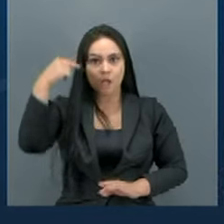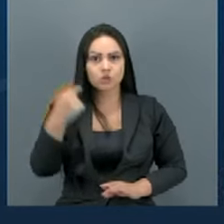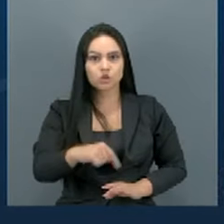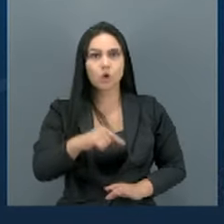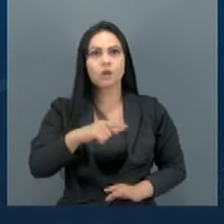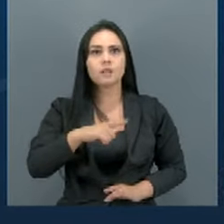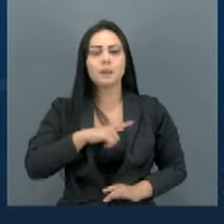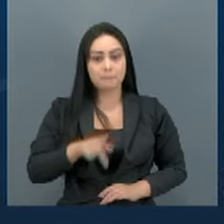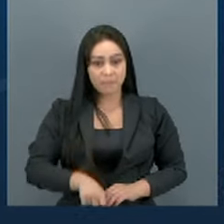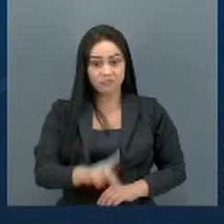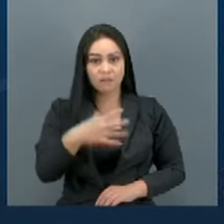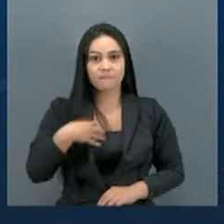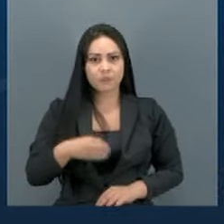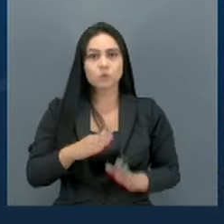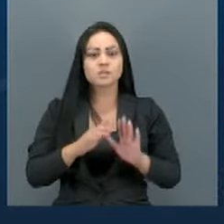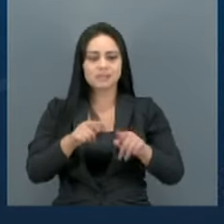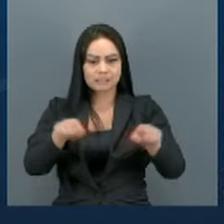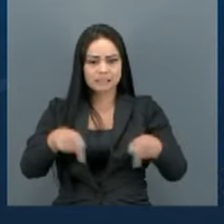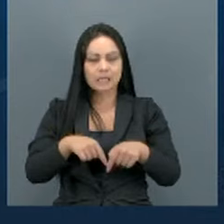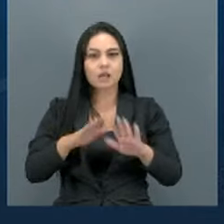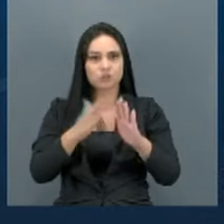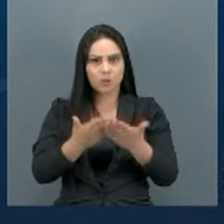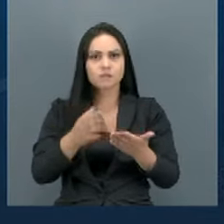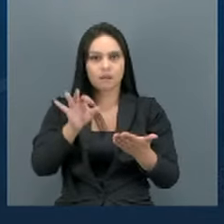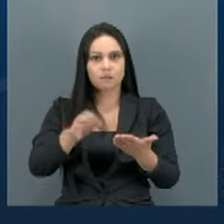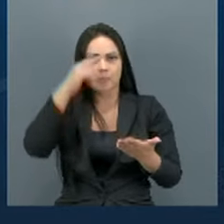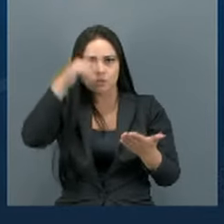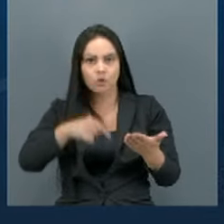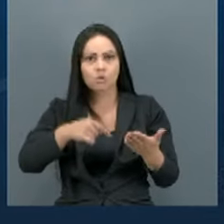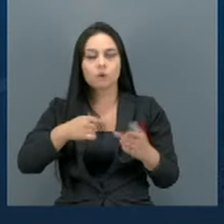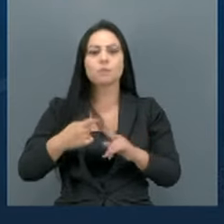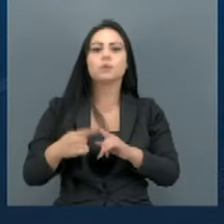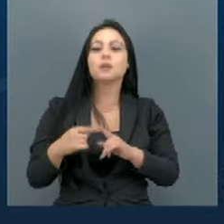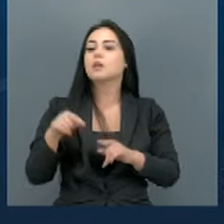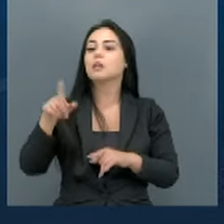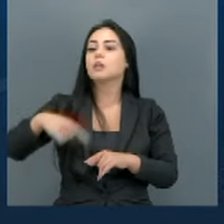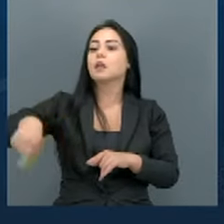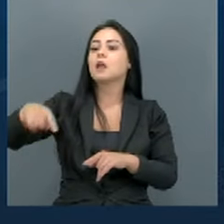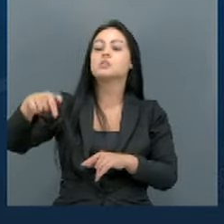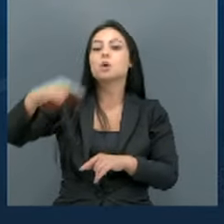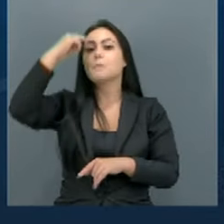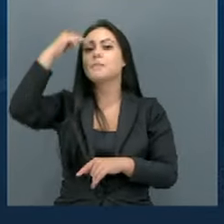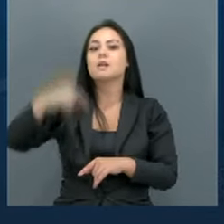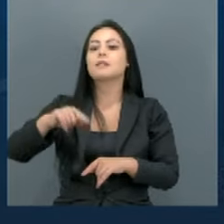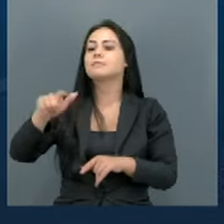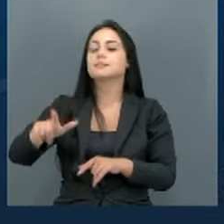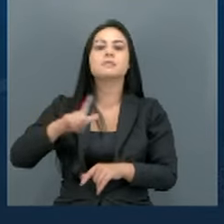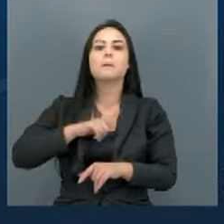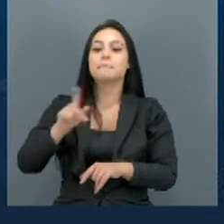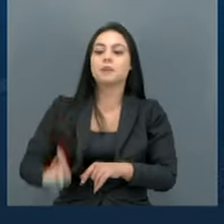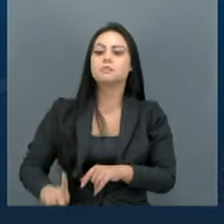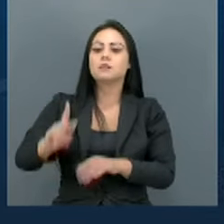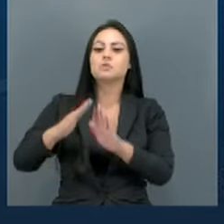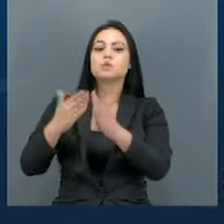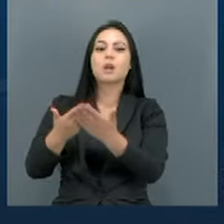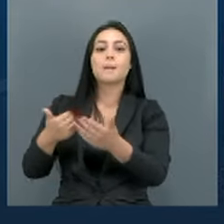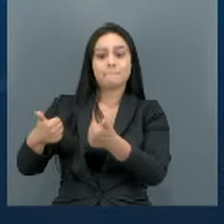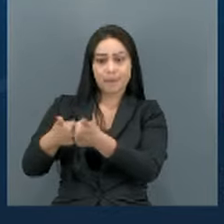nossos filhos na sala de aula. Não é obrigatório? E por que que eles não são obrigados a manter ramal, a manter a escola perto da nossa